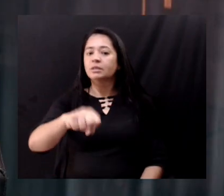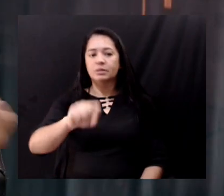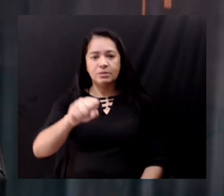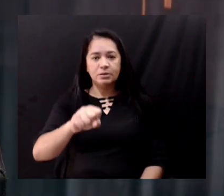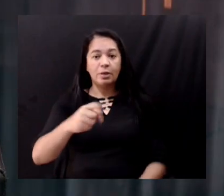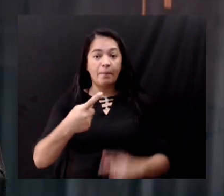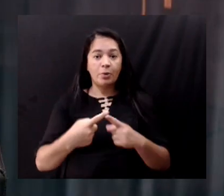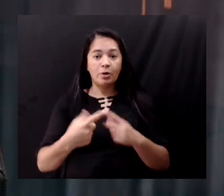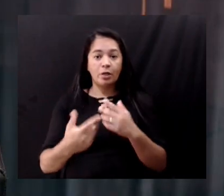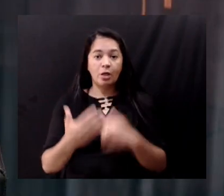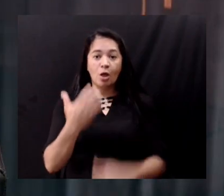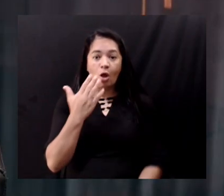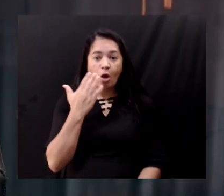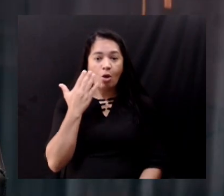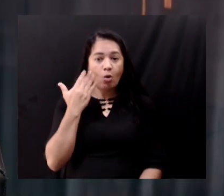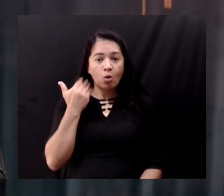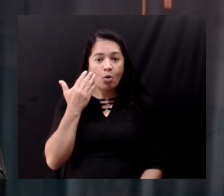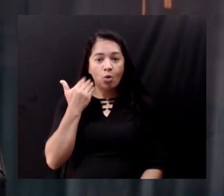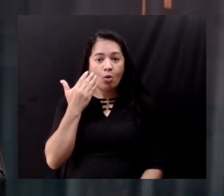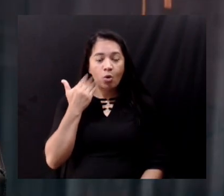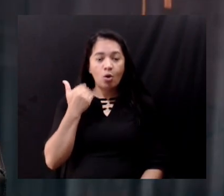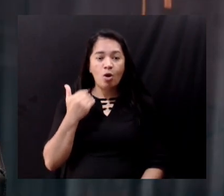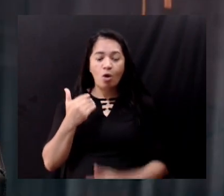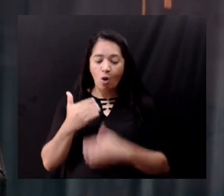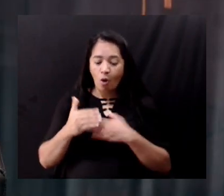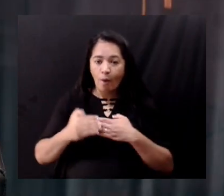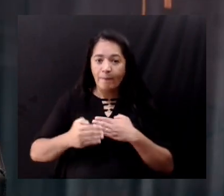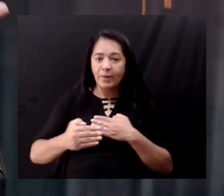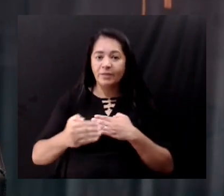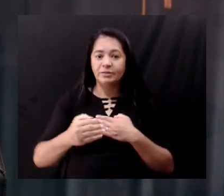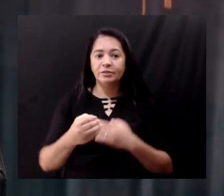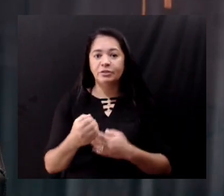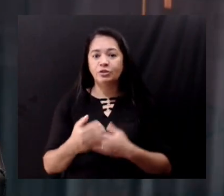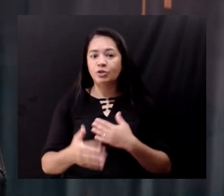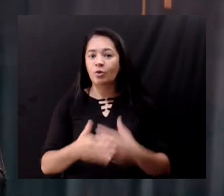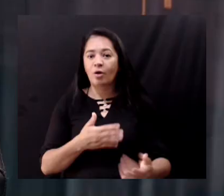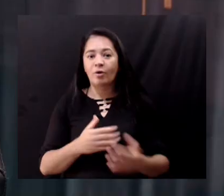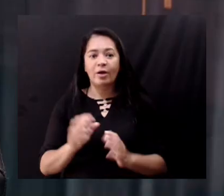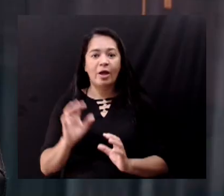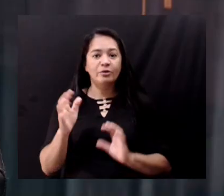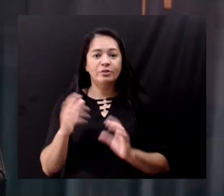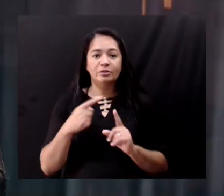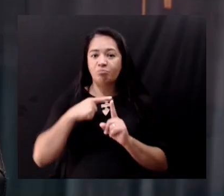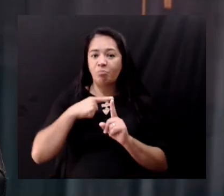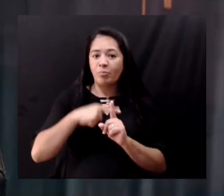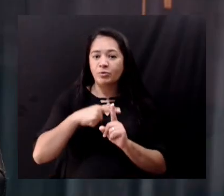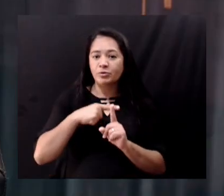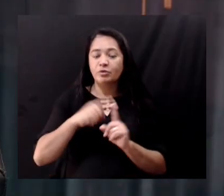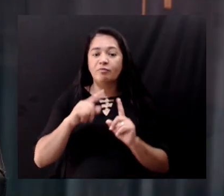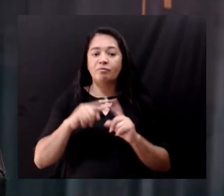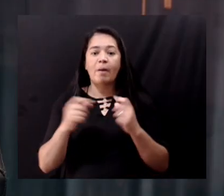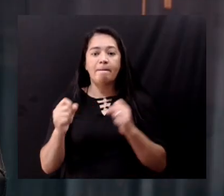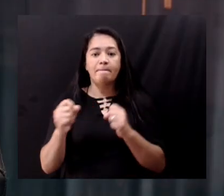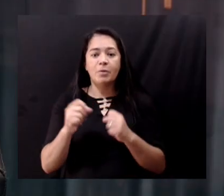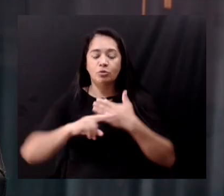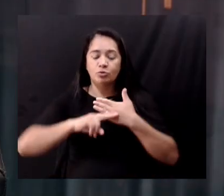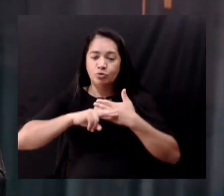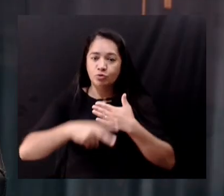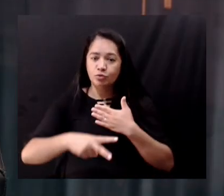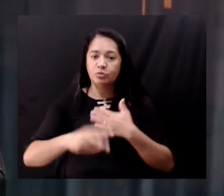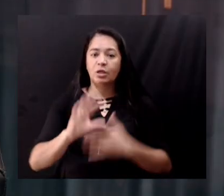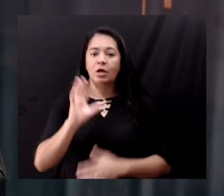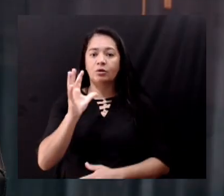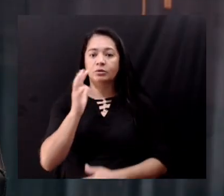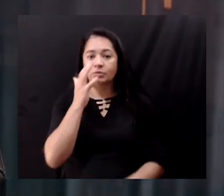ele parte de alguma coisa positiva, que é uma comemoração, Uhum. mas ele pode trazer consequências, né. Então, principalmente quando ele fala ali da